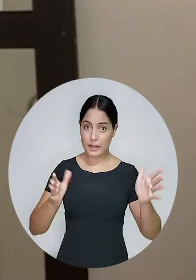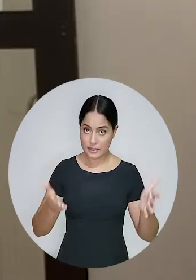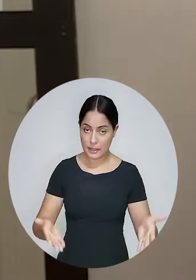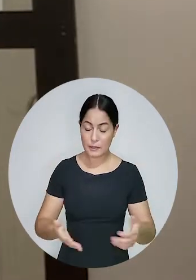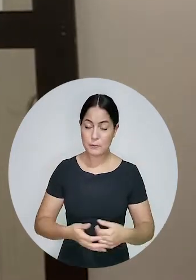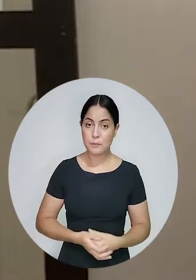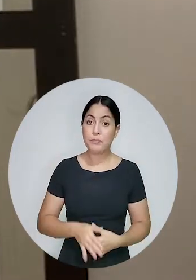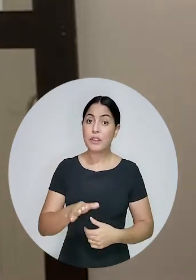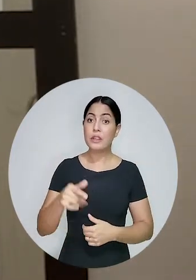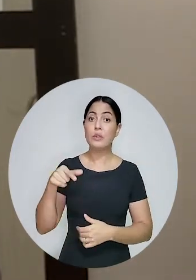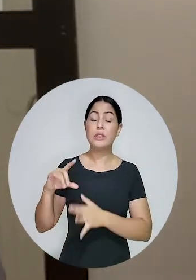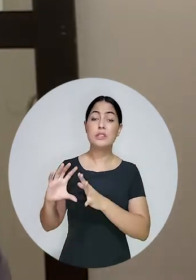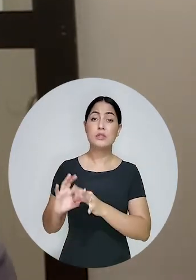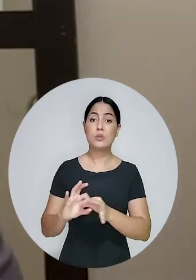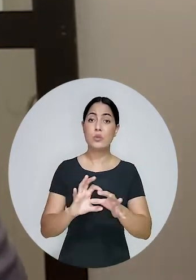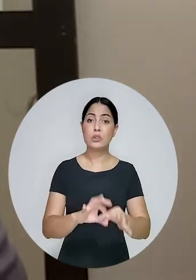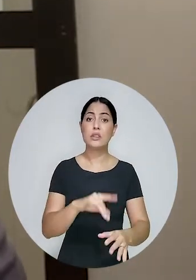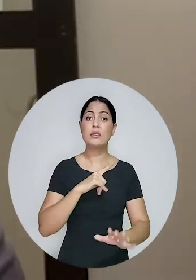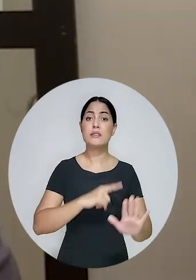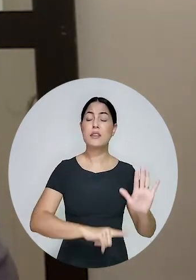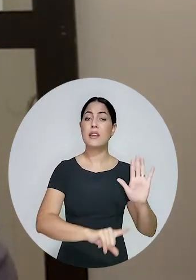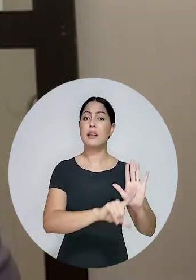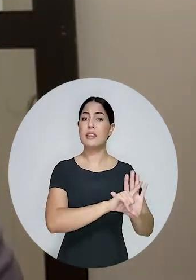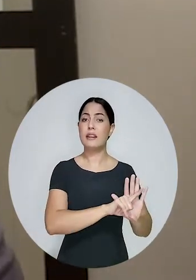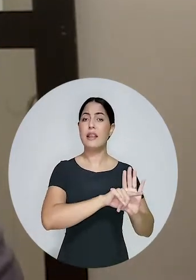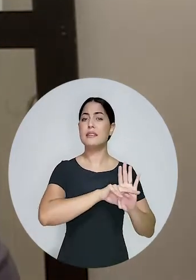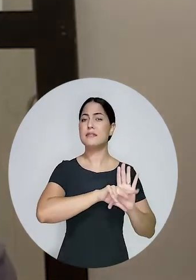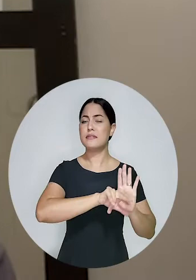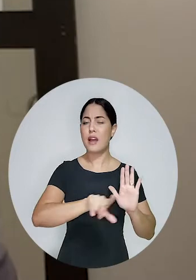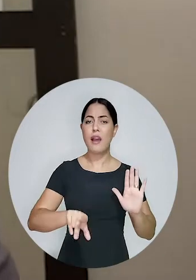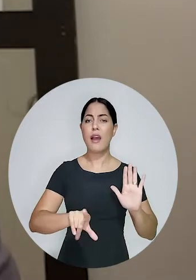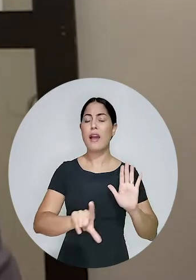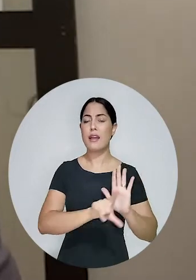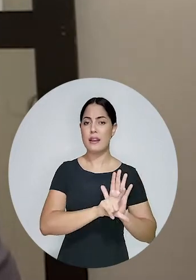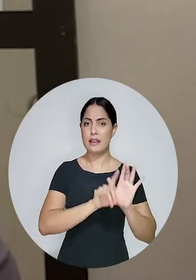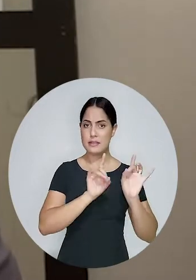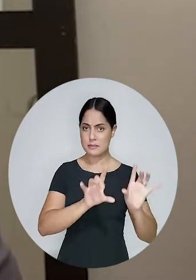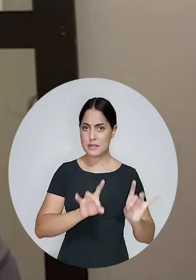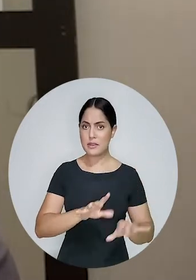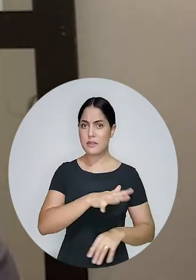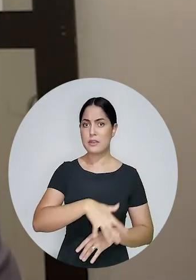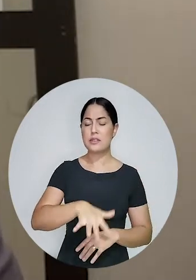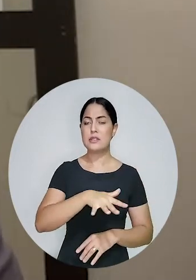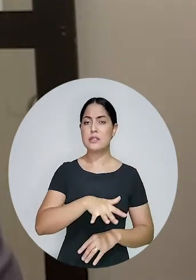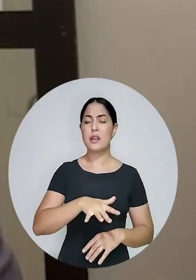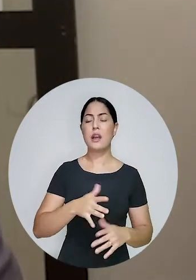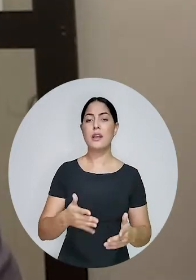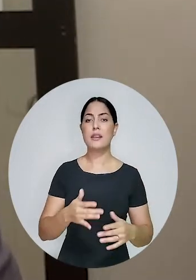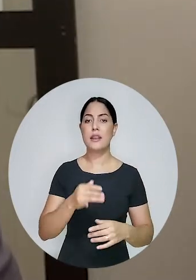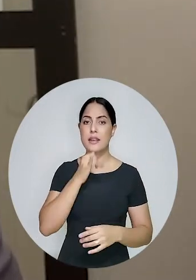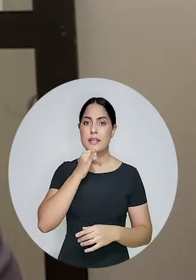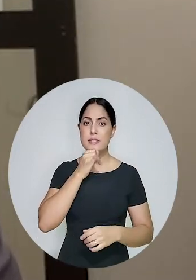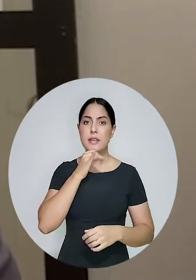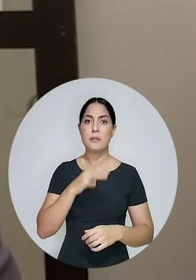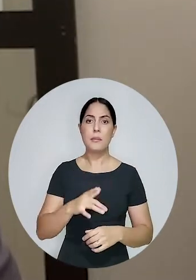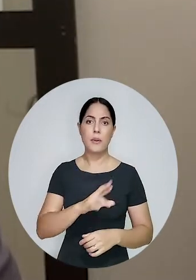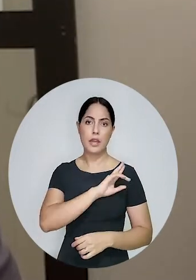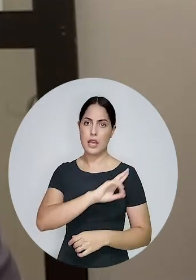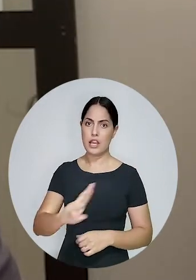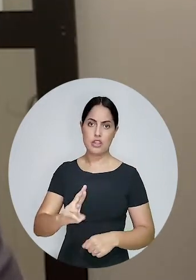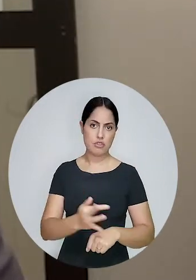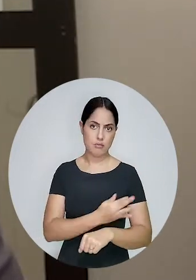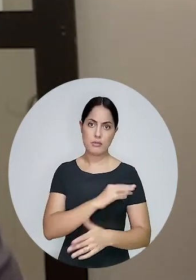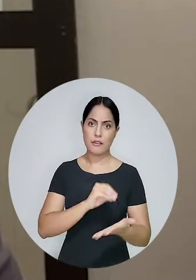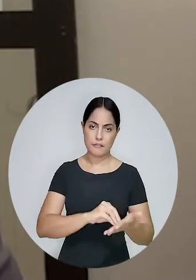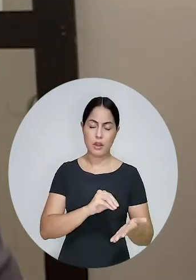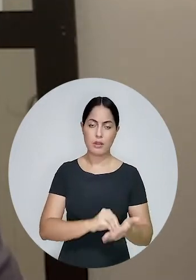Seguindo esse entendimento, nós temos legislações que nós temos leis específicas, melhor dizendo, que prevê